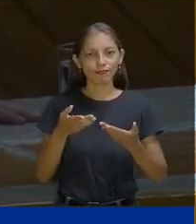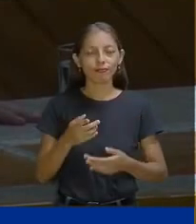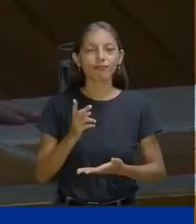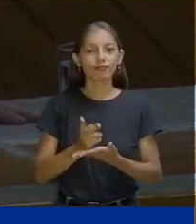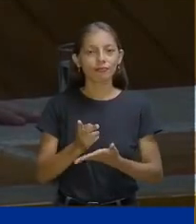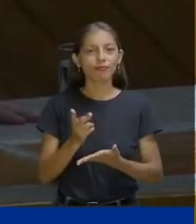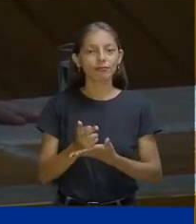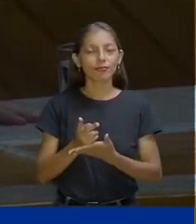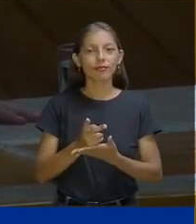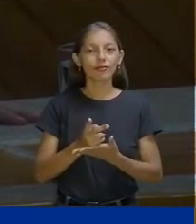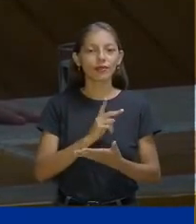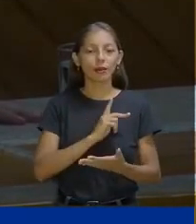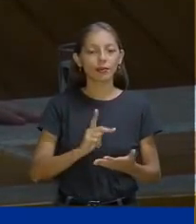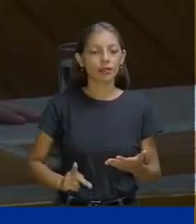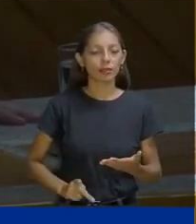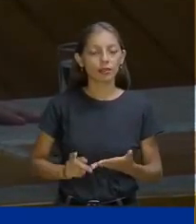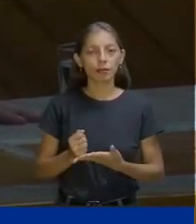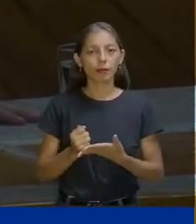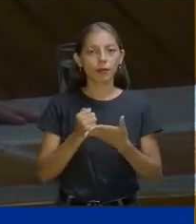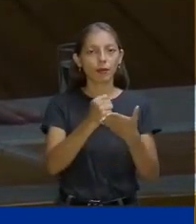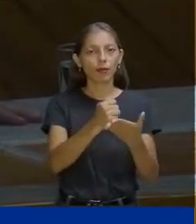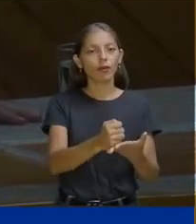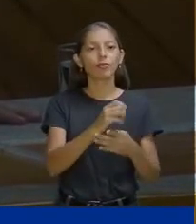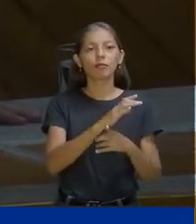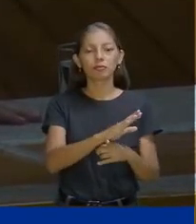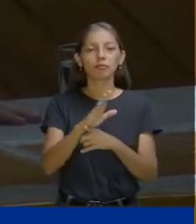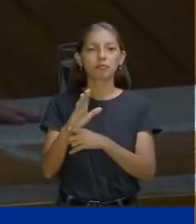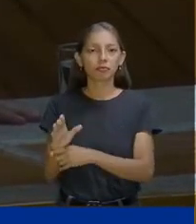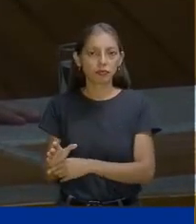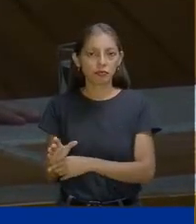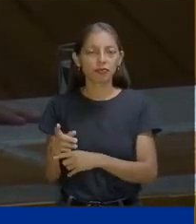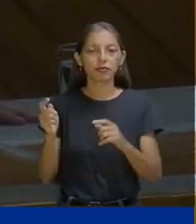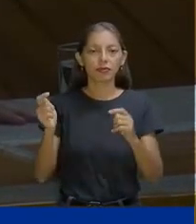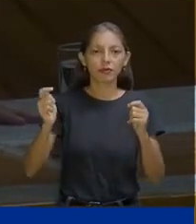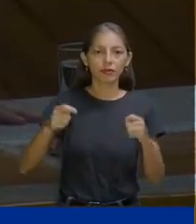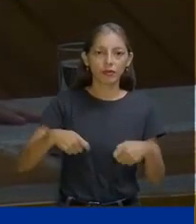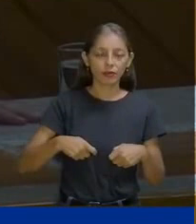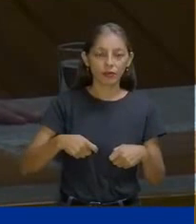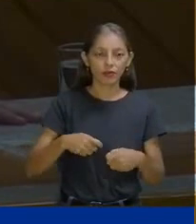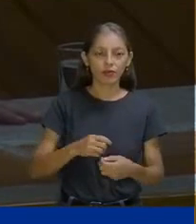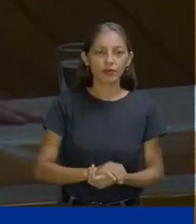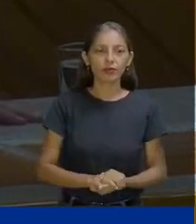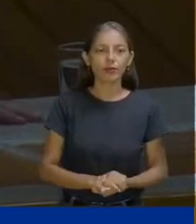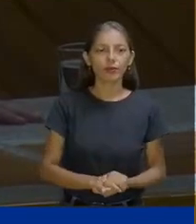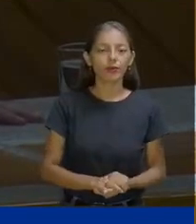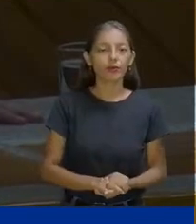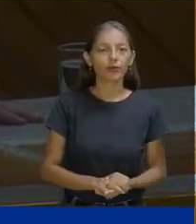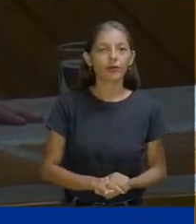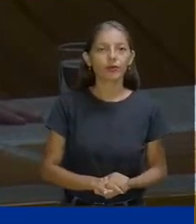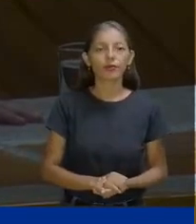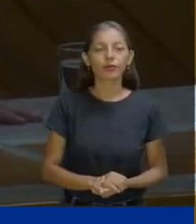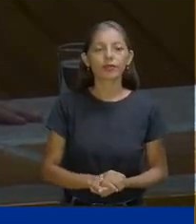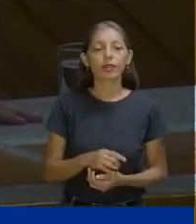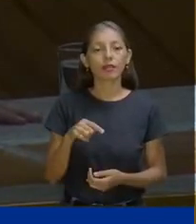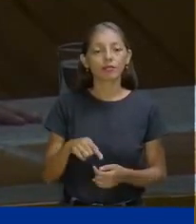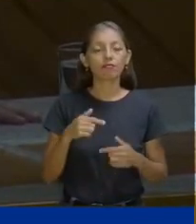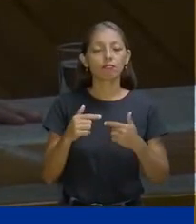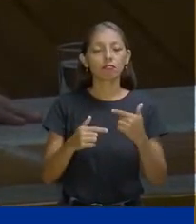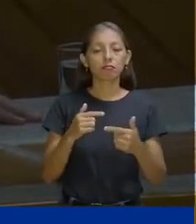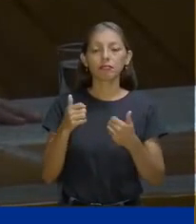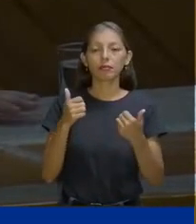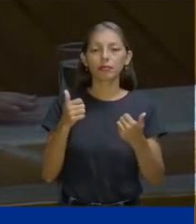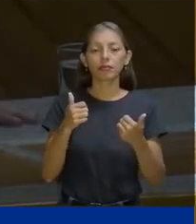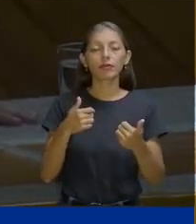armação quadrada, toga preta com detalhe vermelho em volta de seu pescoço. Para que a EJ possa funcionar adequadamente. E eu estou reforçando